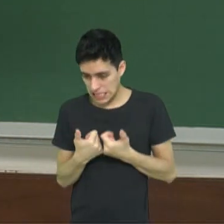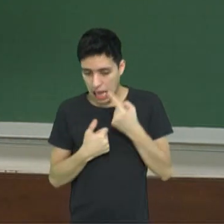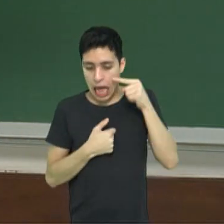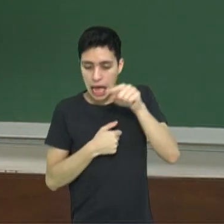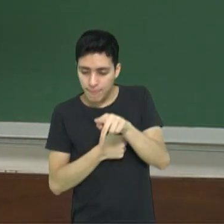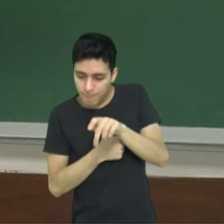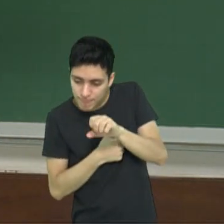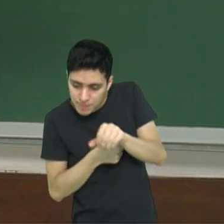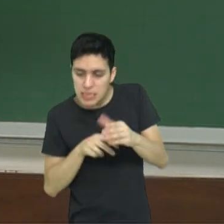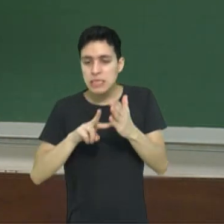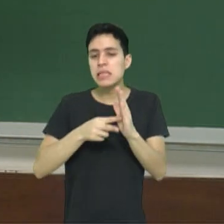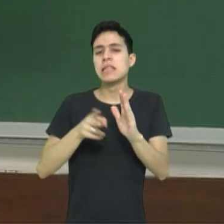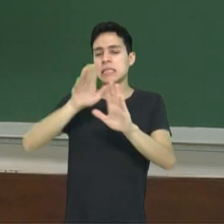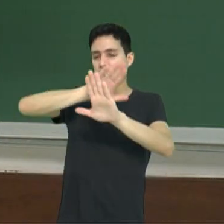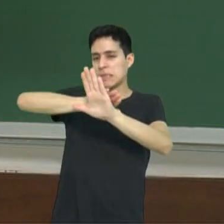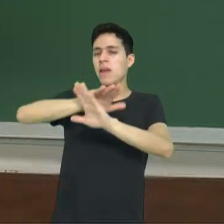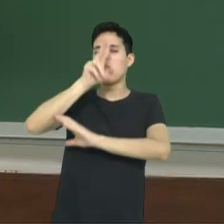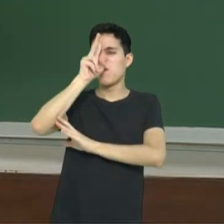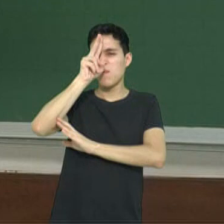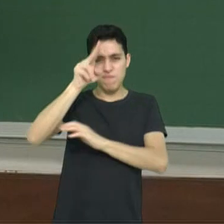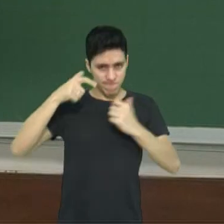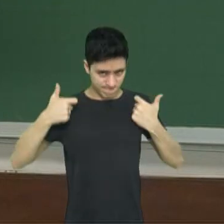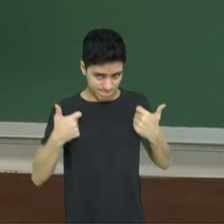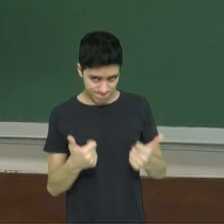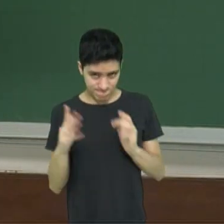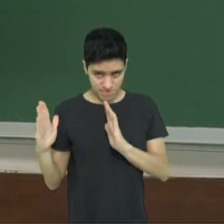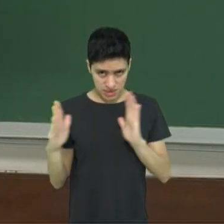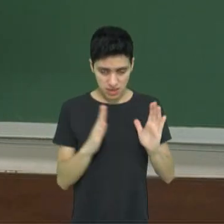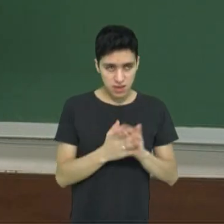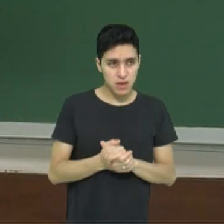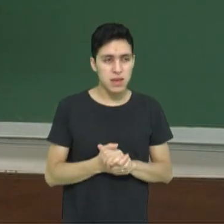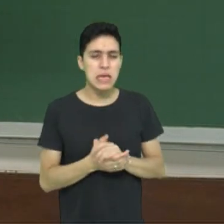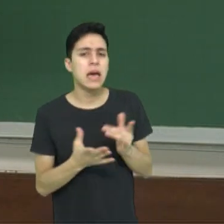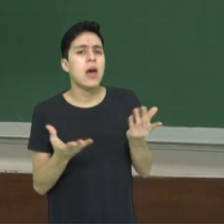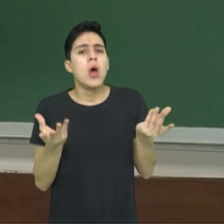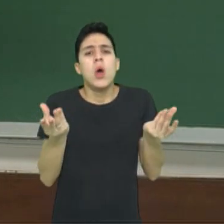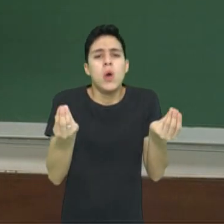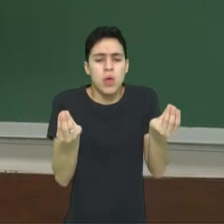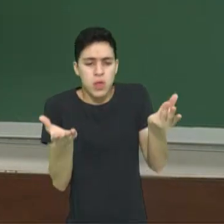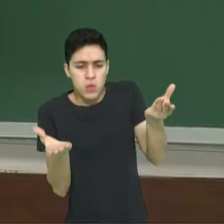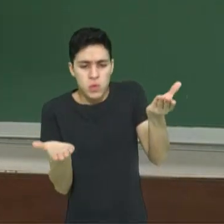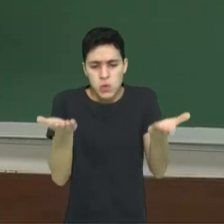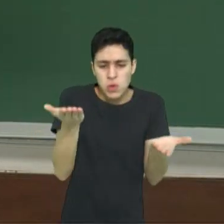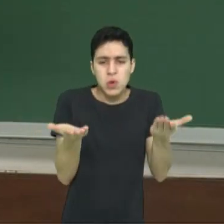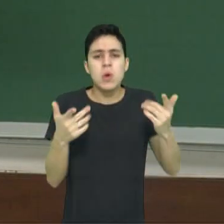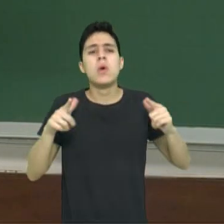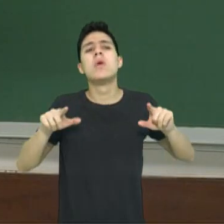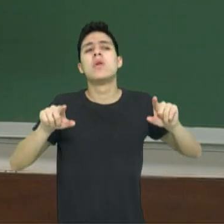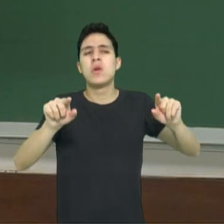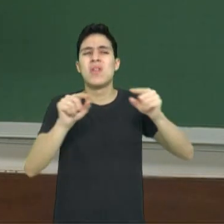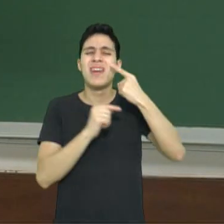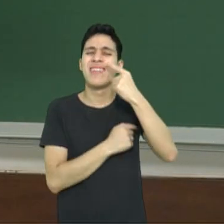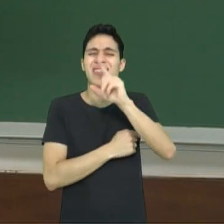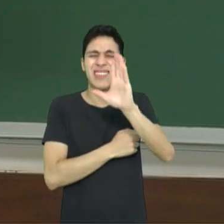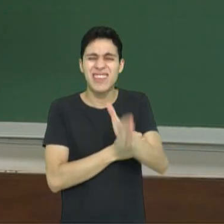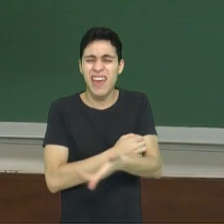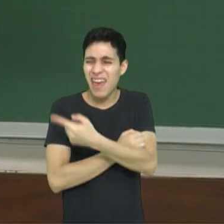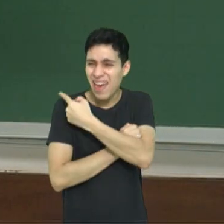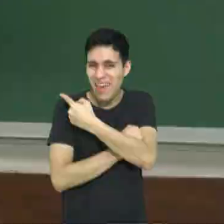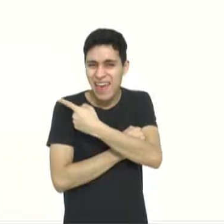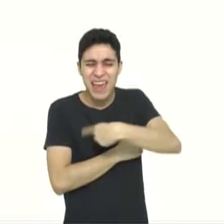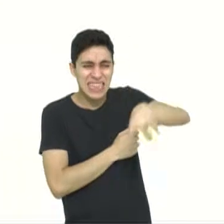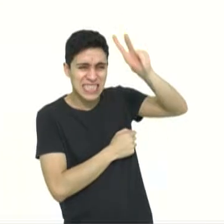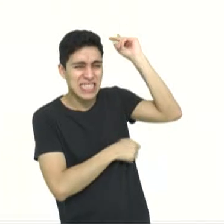uma força, tá bom? Para fazer o equilíbrio da balança, quem que já viu essas balanças aqui em